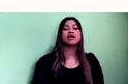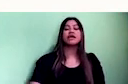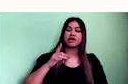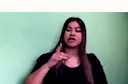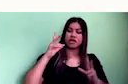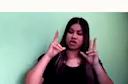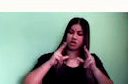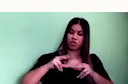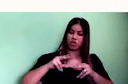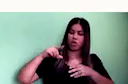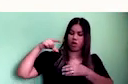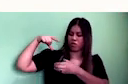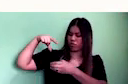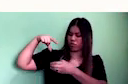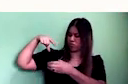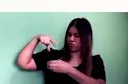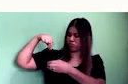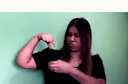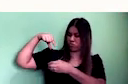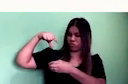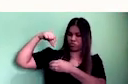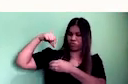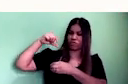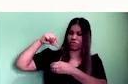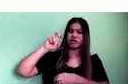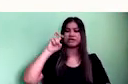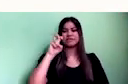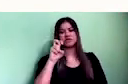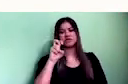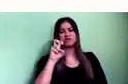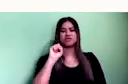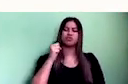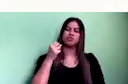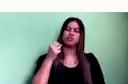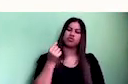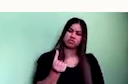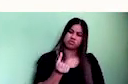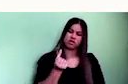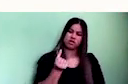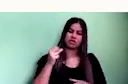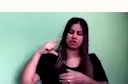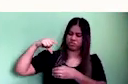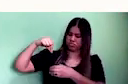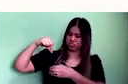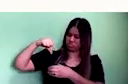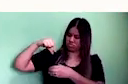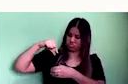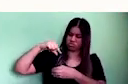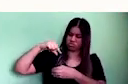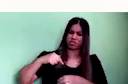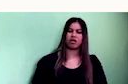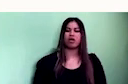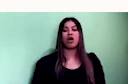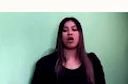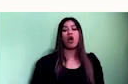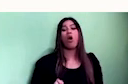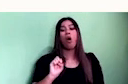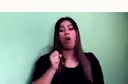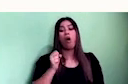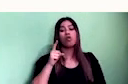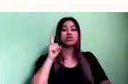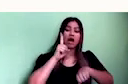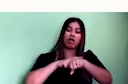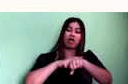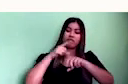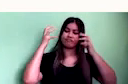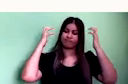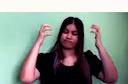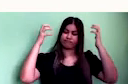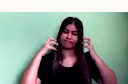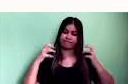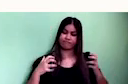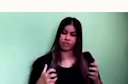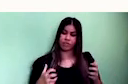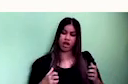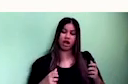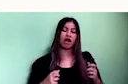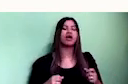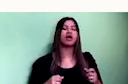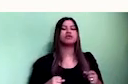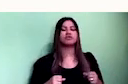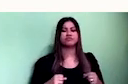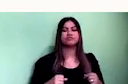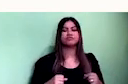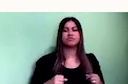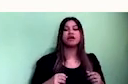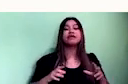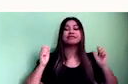no difusor, pode usar no banho antes de deitar, tomar aquele banho mais relaxante, e fazer uma massagem, tá?